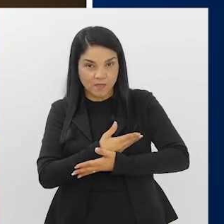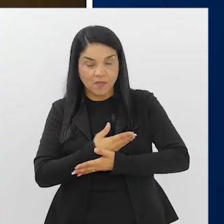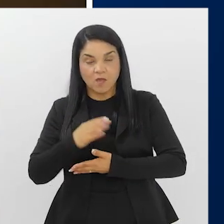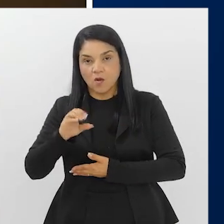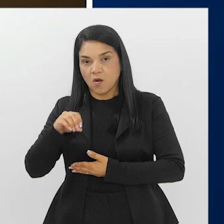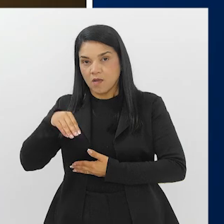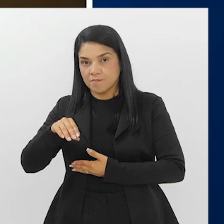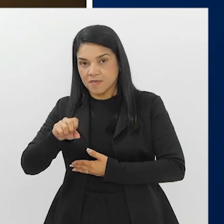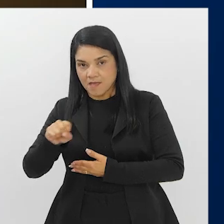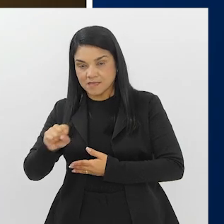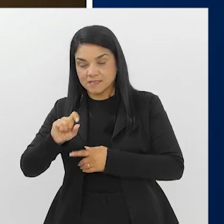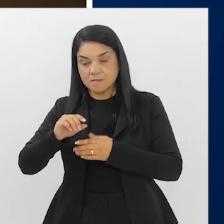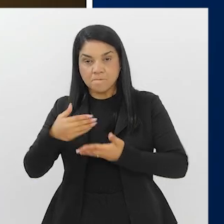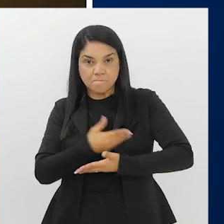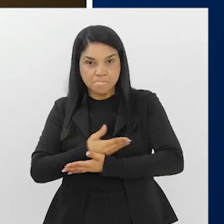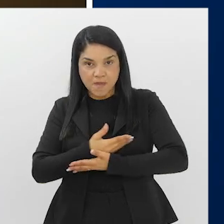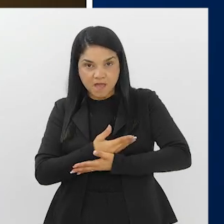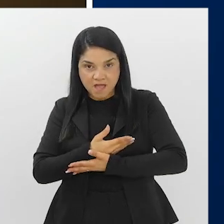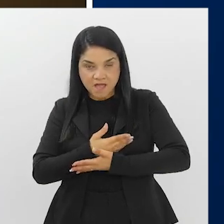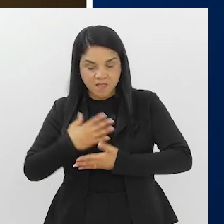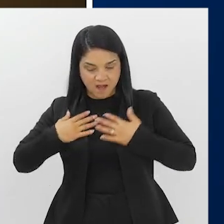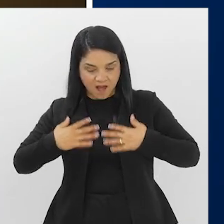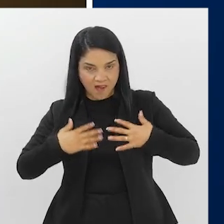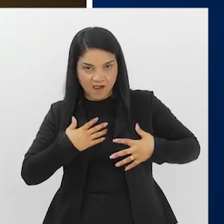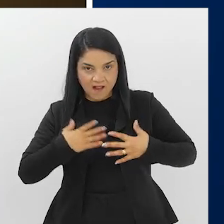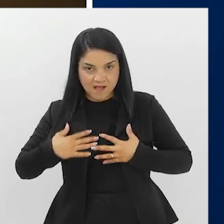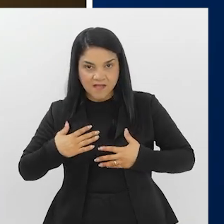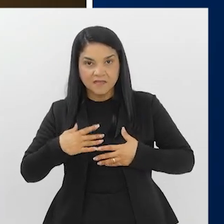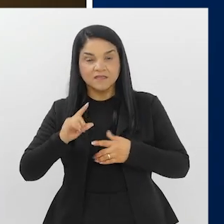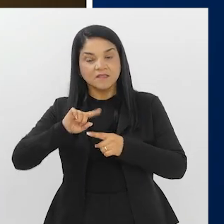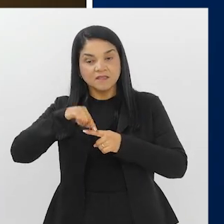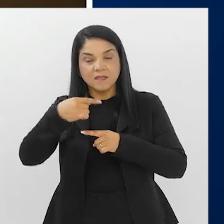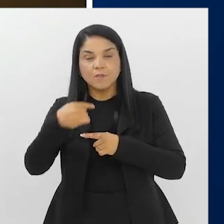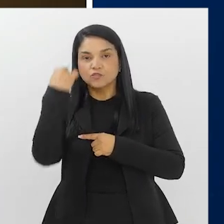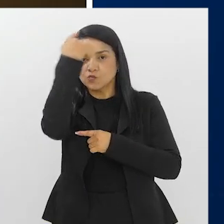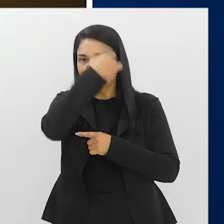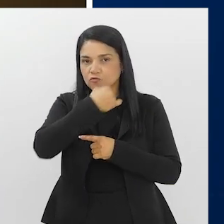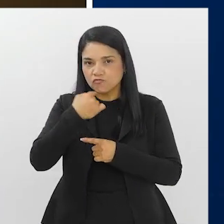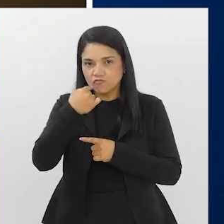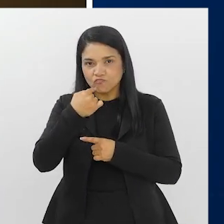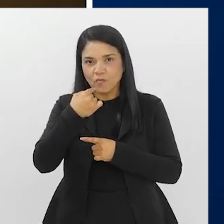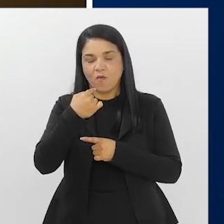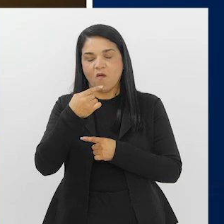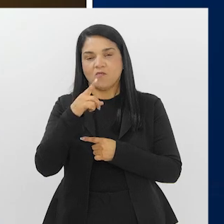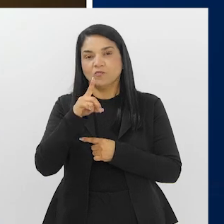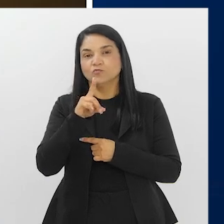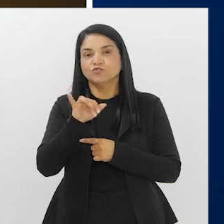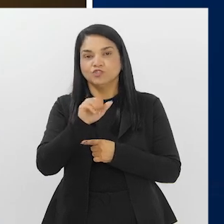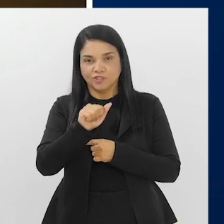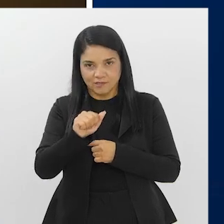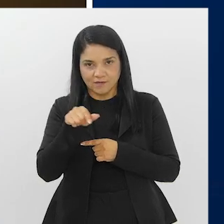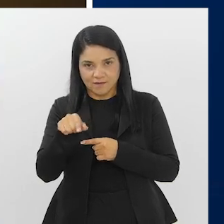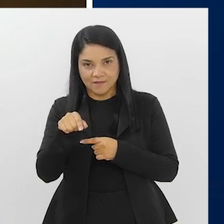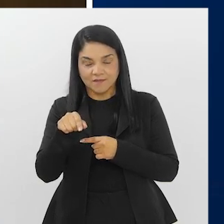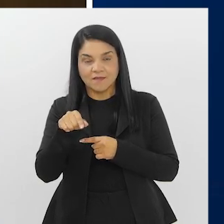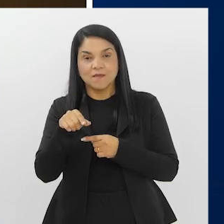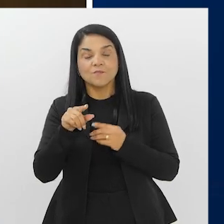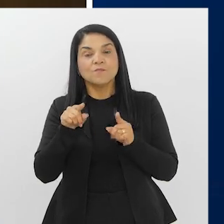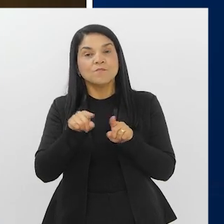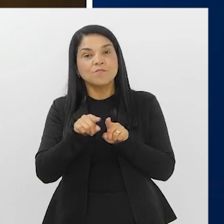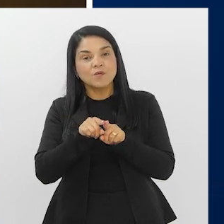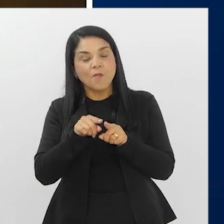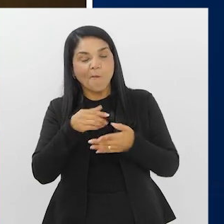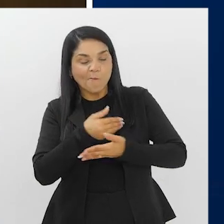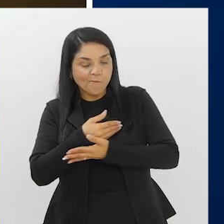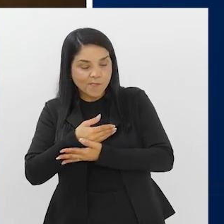ela recomenda que o banho do bebê seja a partir de 24 horas de vida, para que esse bebê tenha a maior